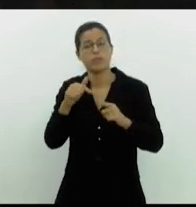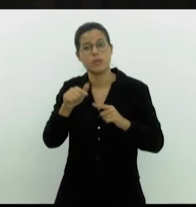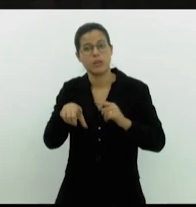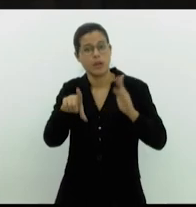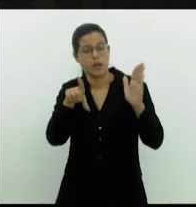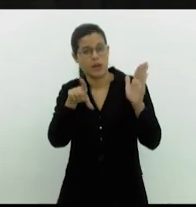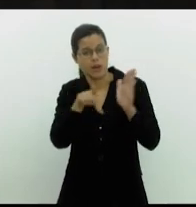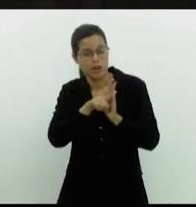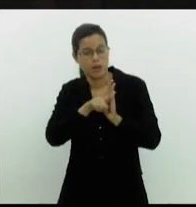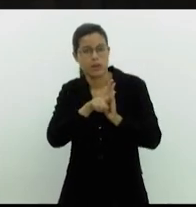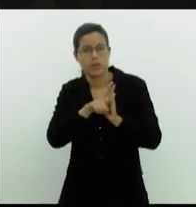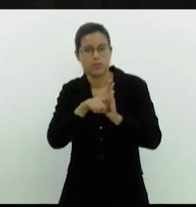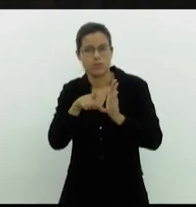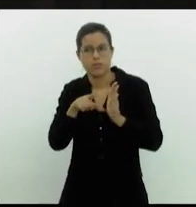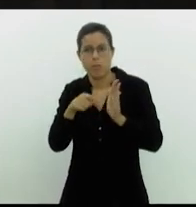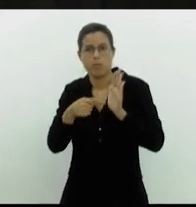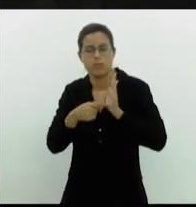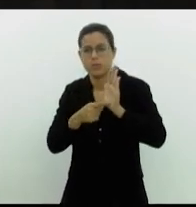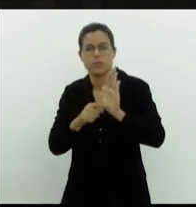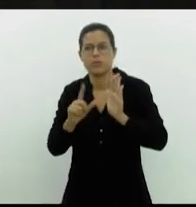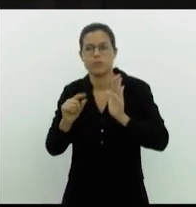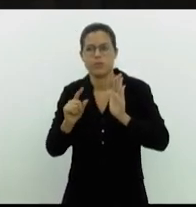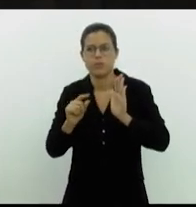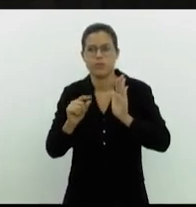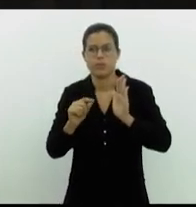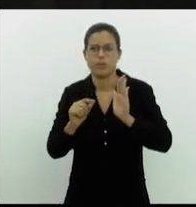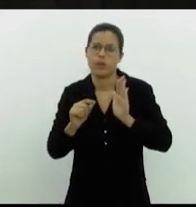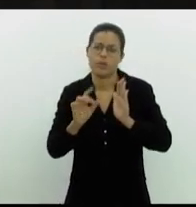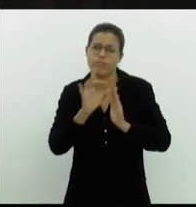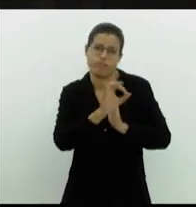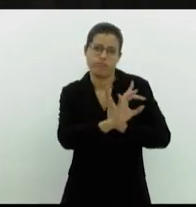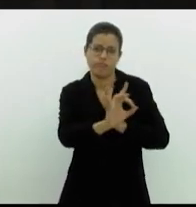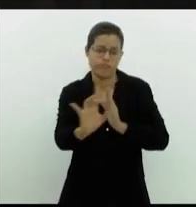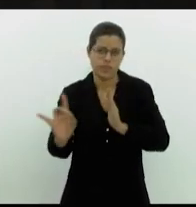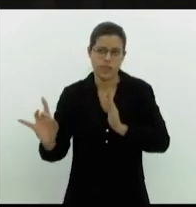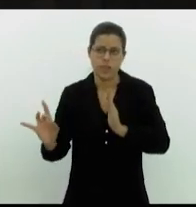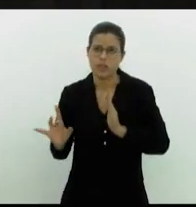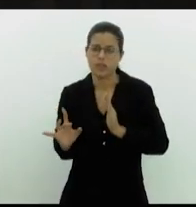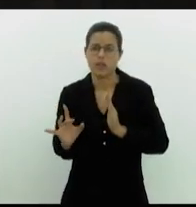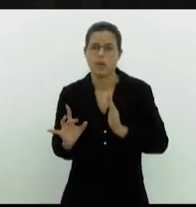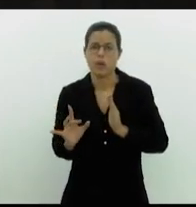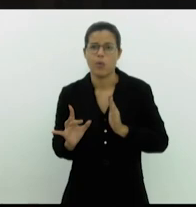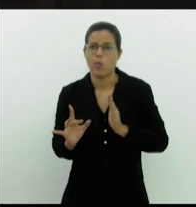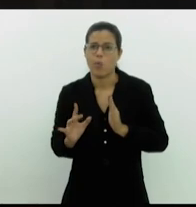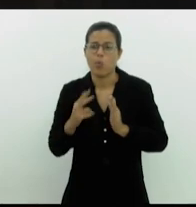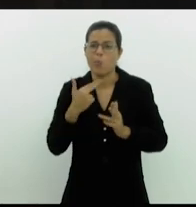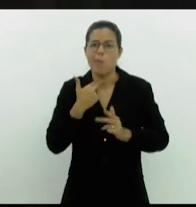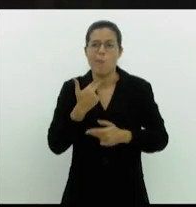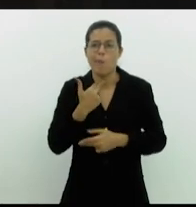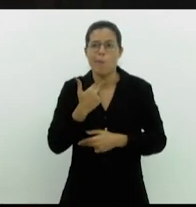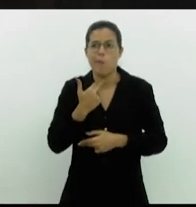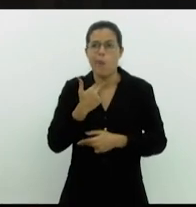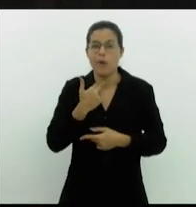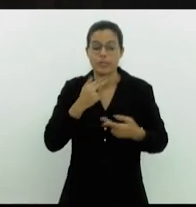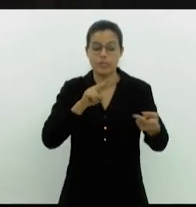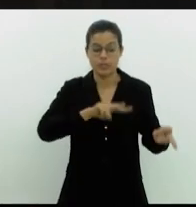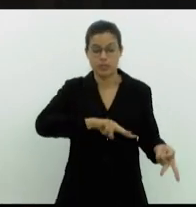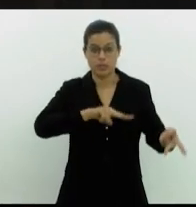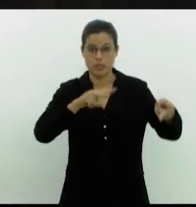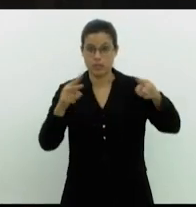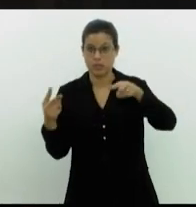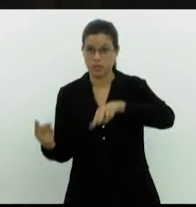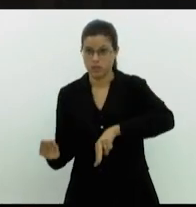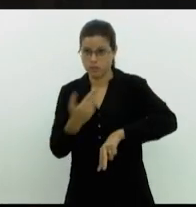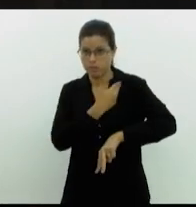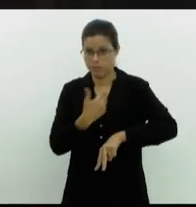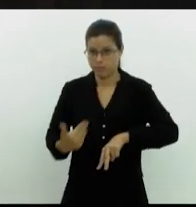ficar demonstrado ao talante de cada um, não poderia ser transferida para o governo do Rio Grande do